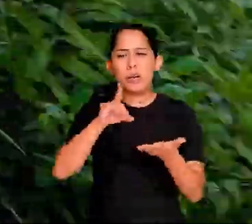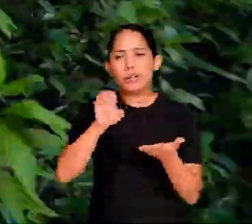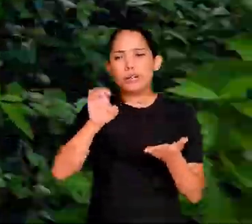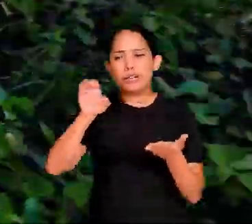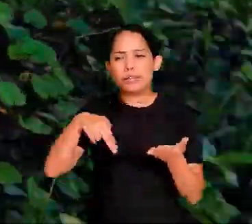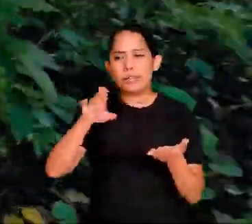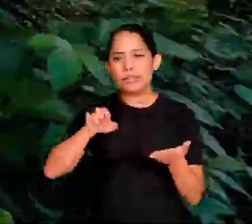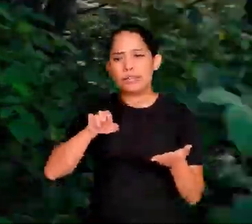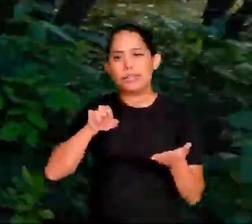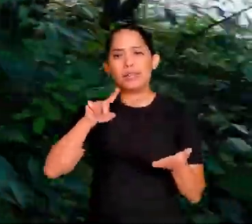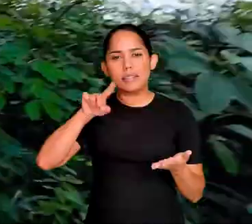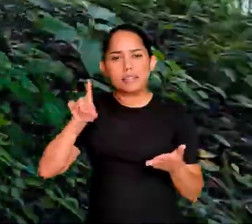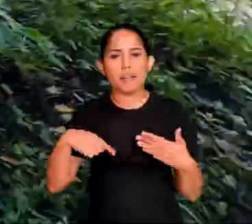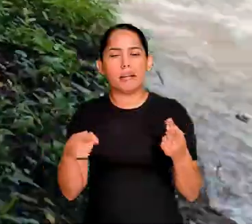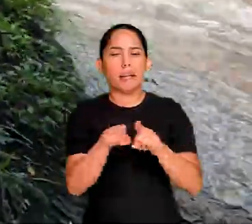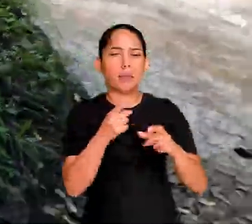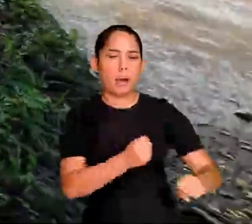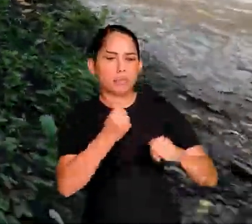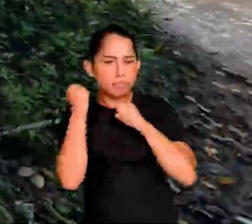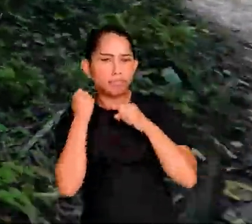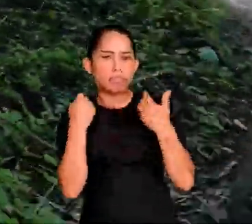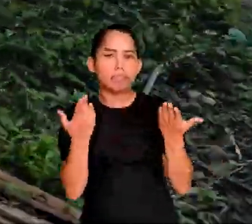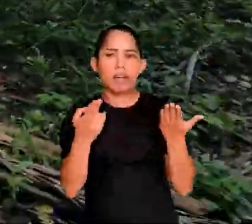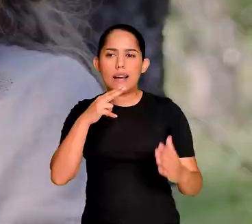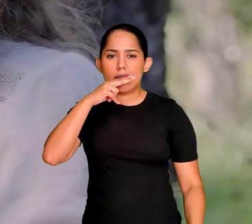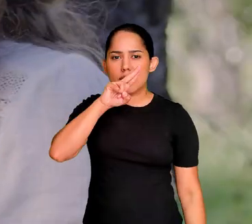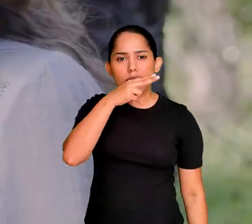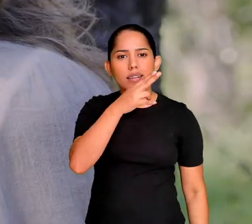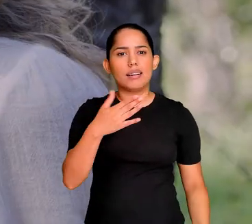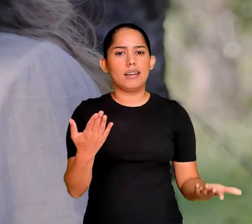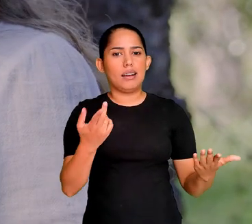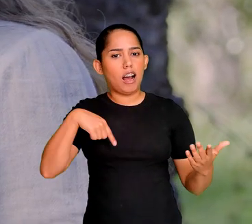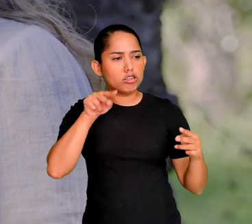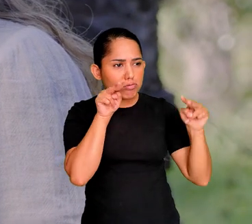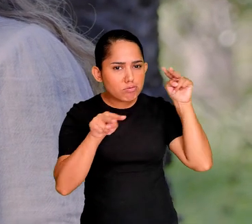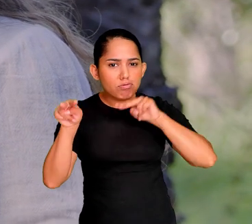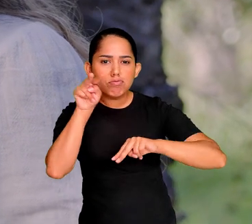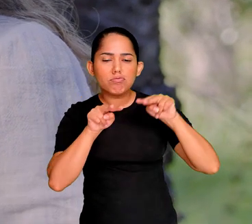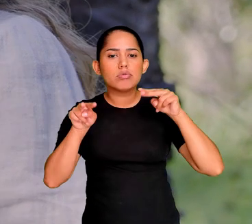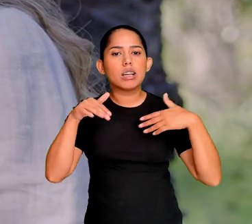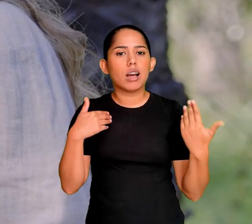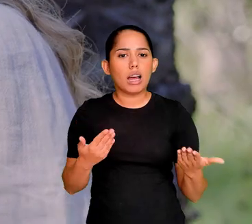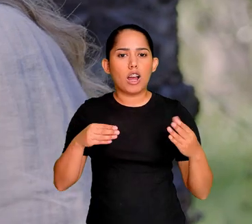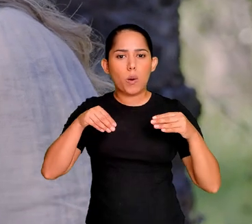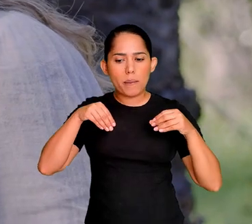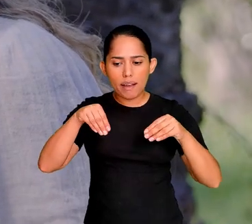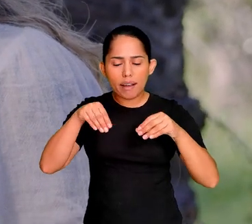uma roça de dendê, já foi roça de aipim, já foi roça de cana, e a gente